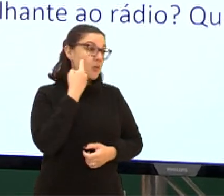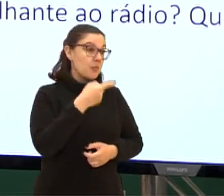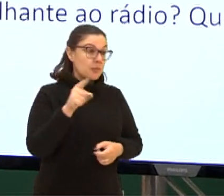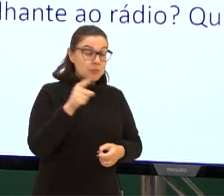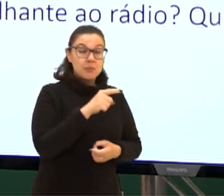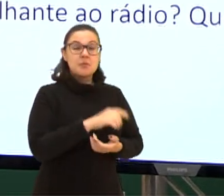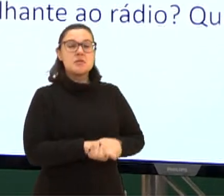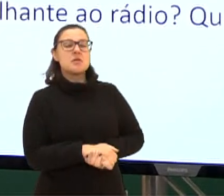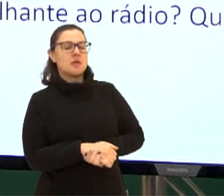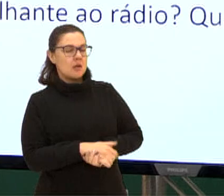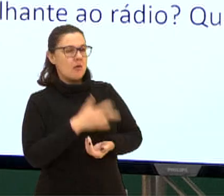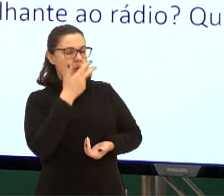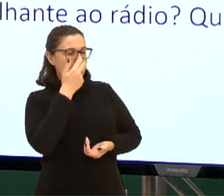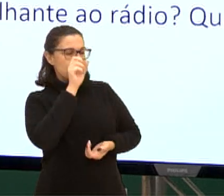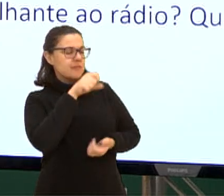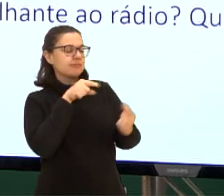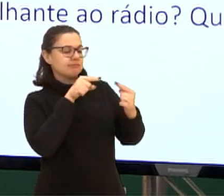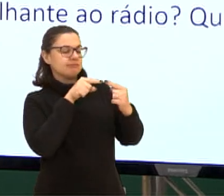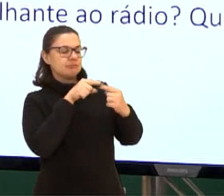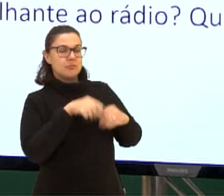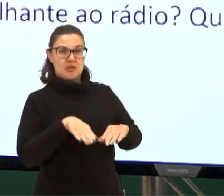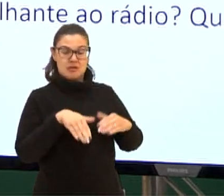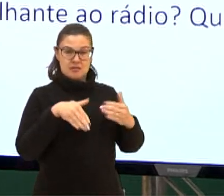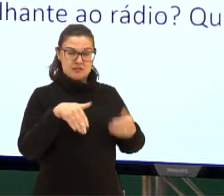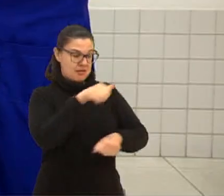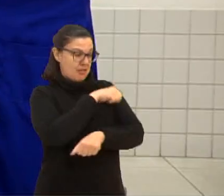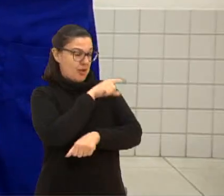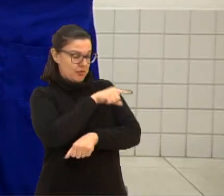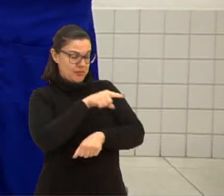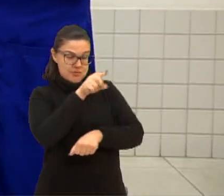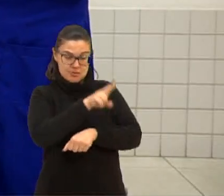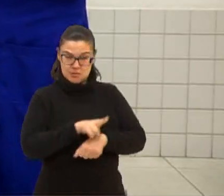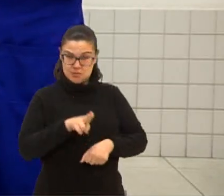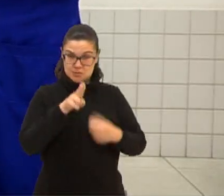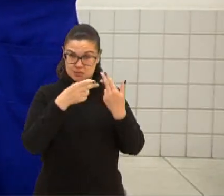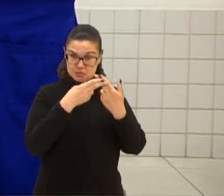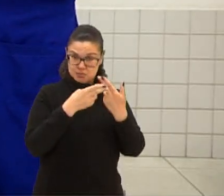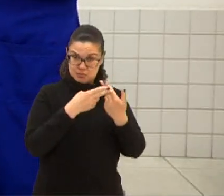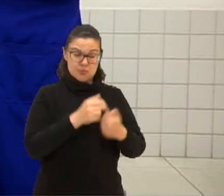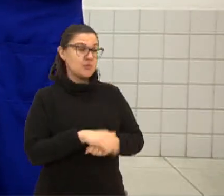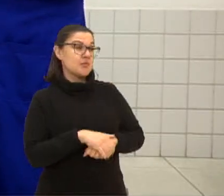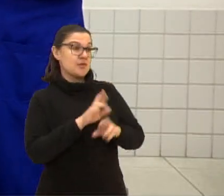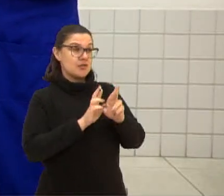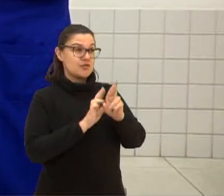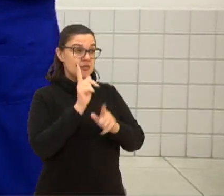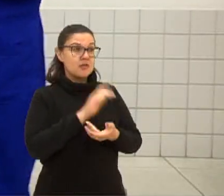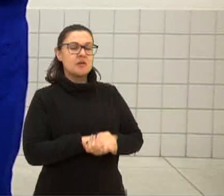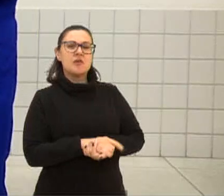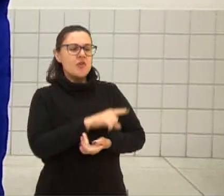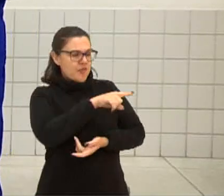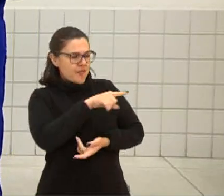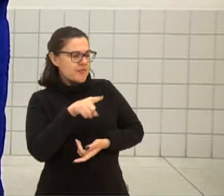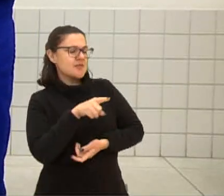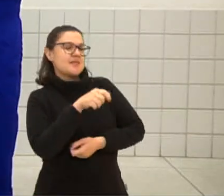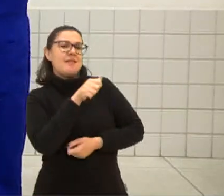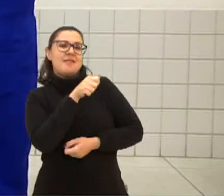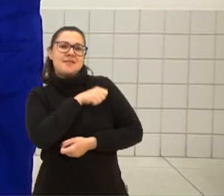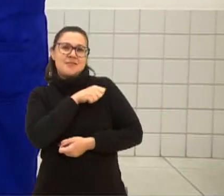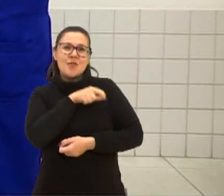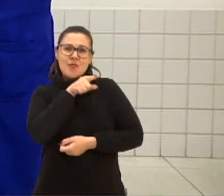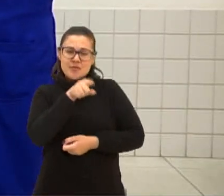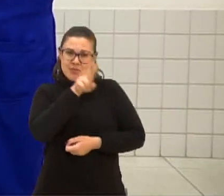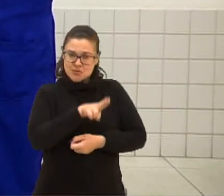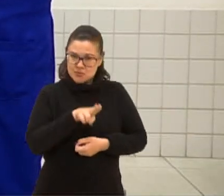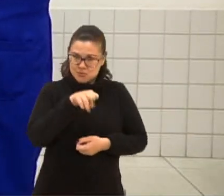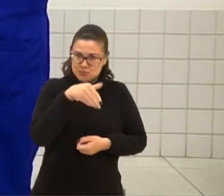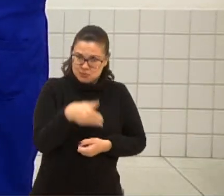música. Então, acho que funciona. Será que os alunos também responderam algo diferente? Será que vocês, alunos, fazem